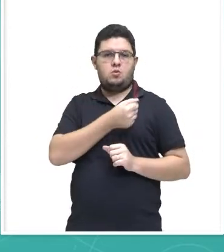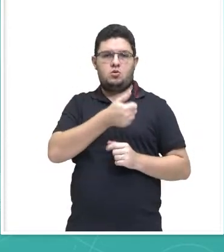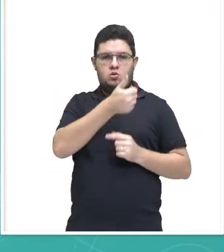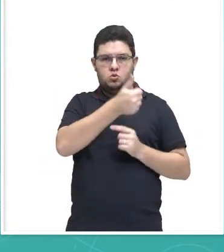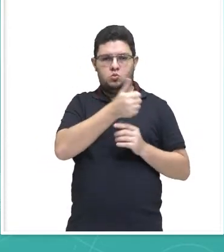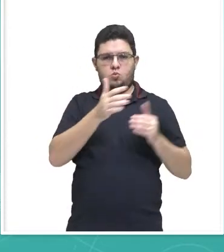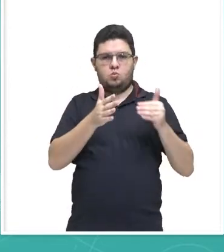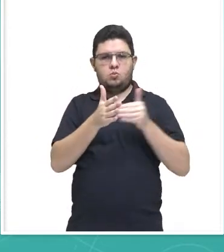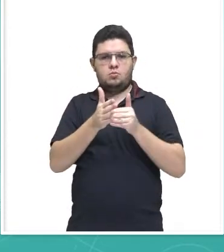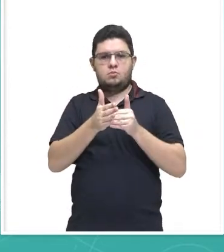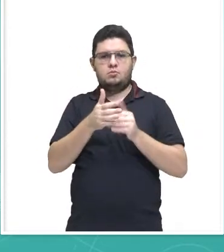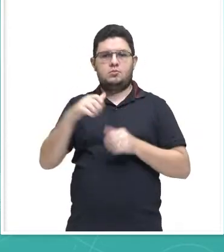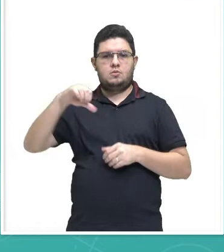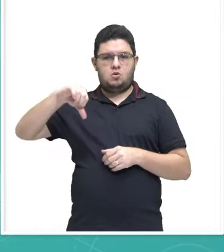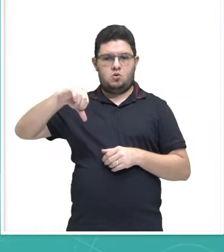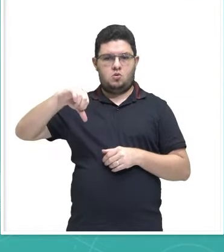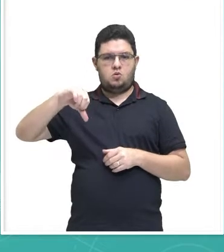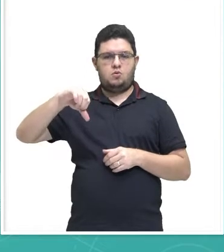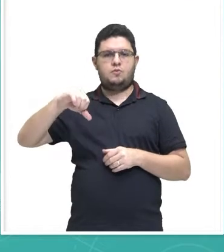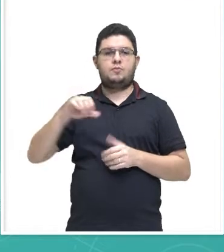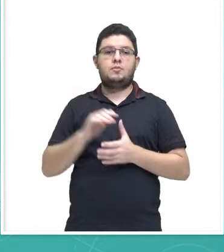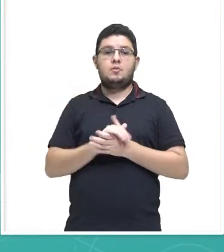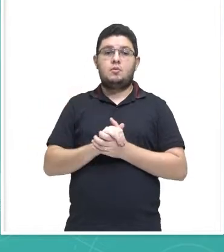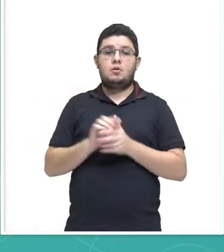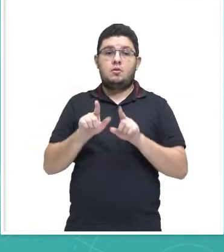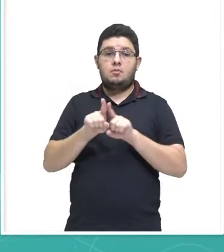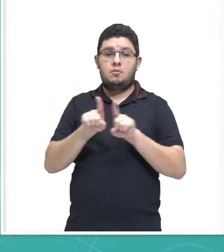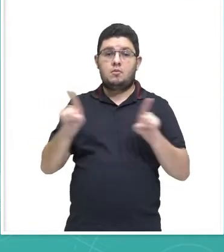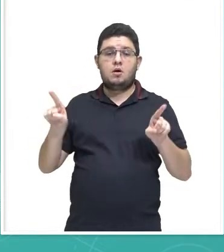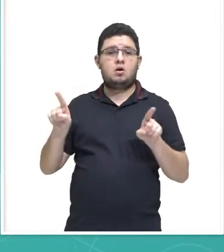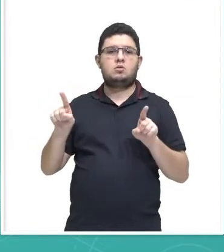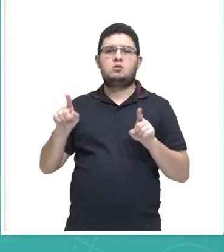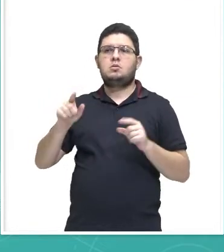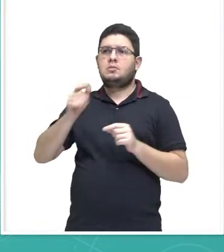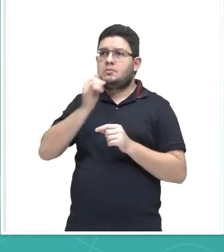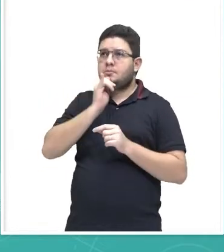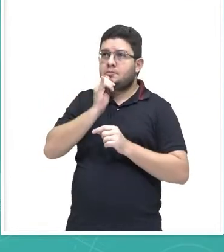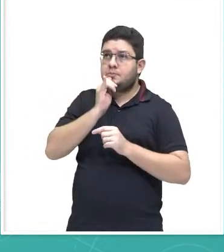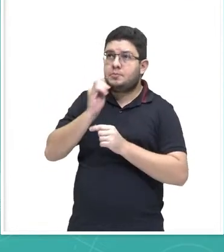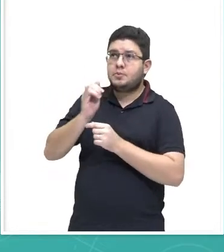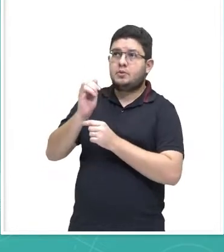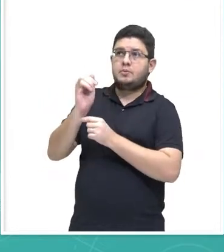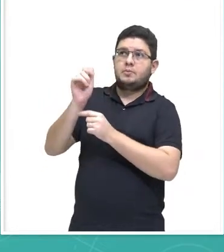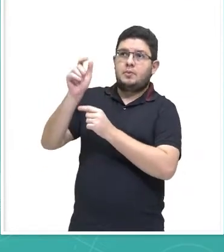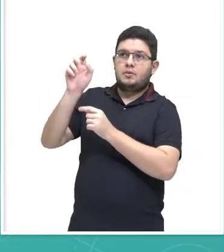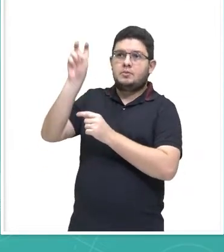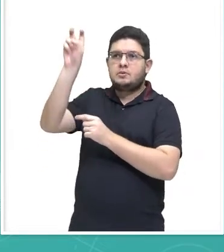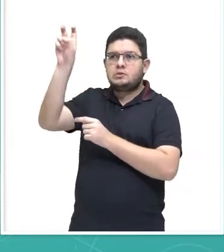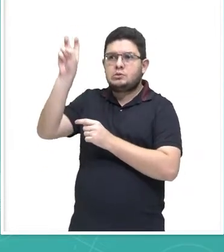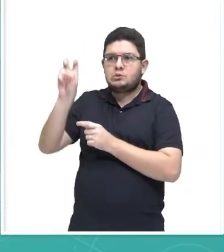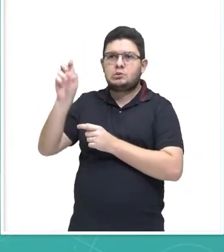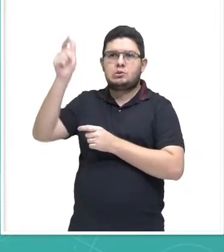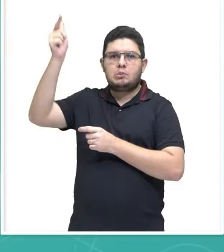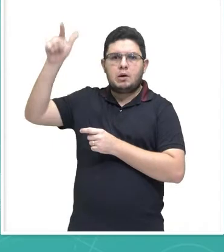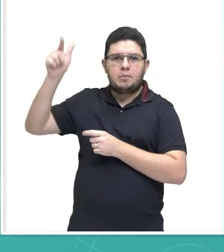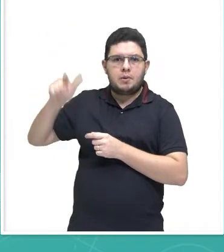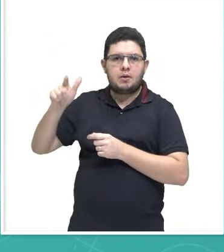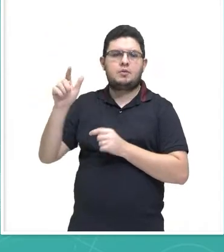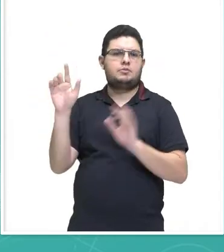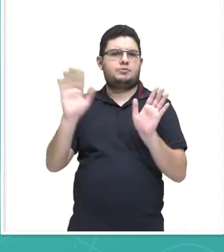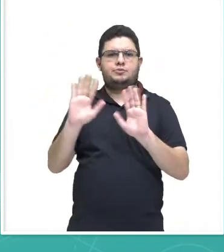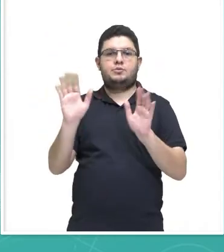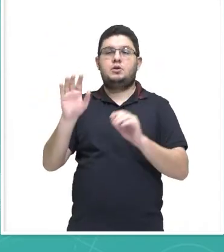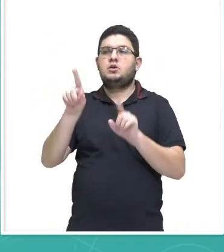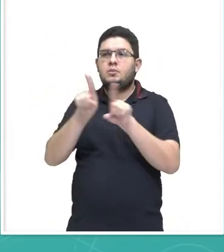na diagonal, na horizontal, na vertical, eles não podem se repetir. Tem que ter de 1 a 9,